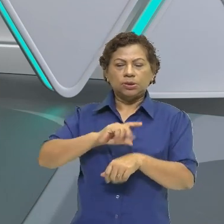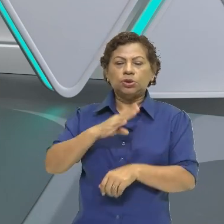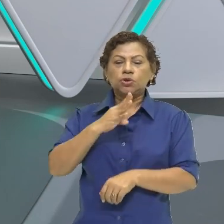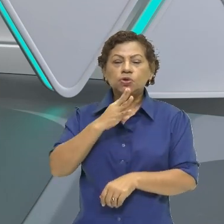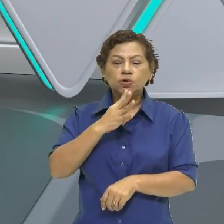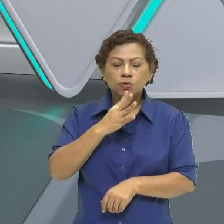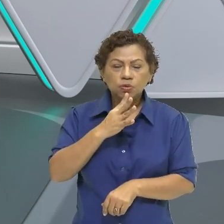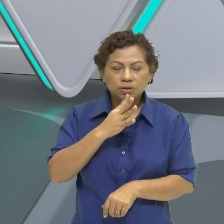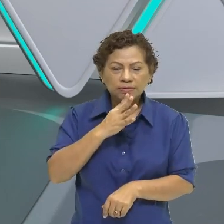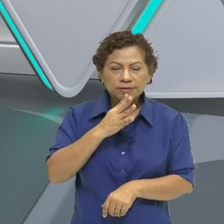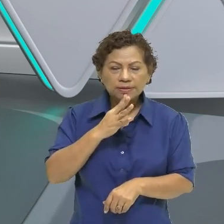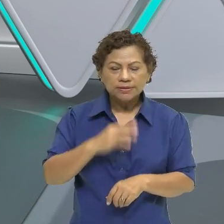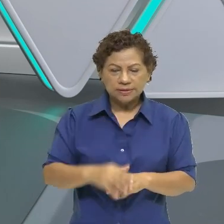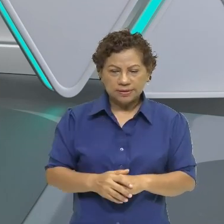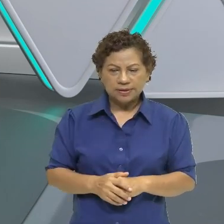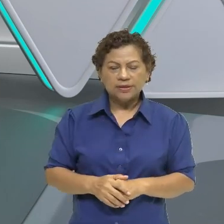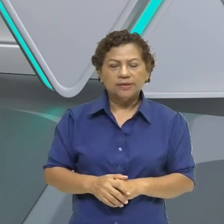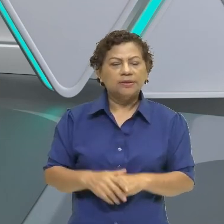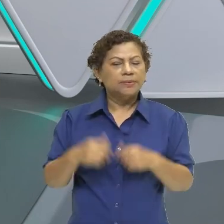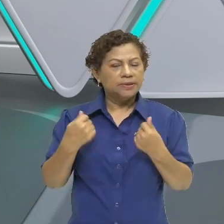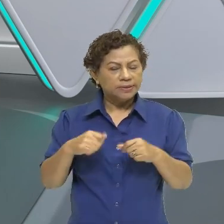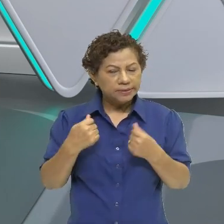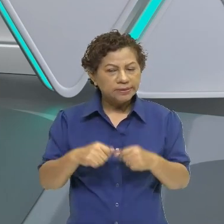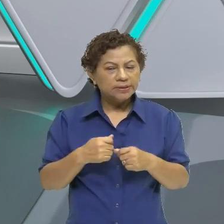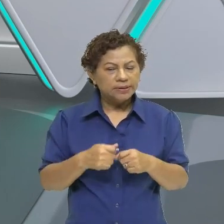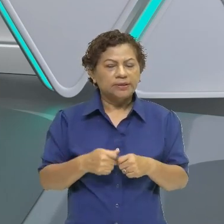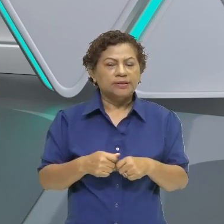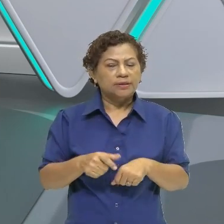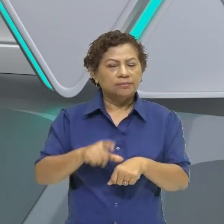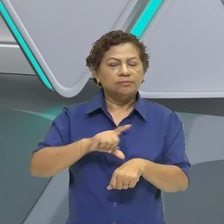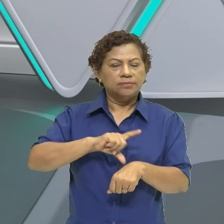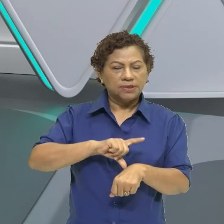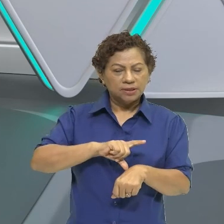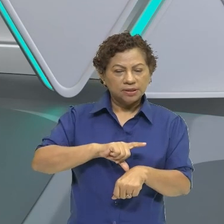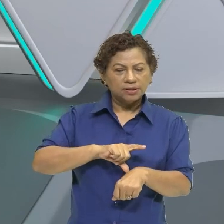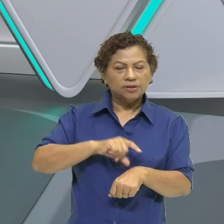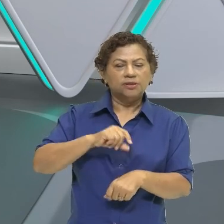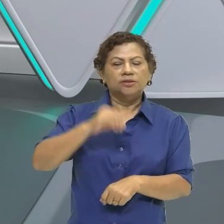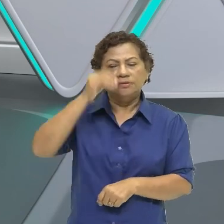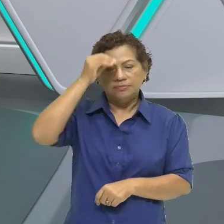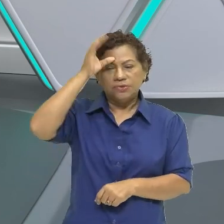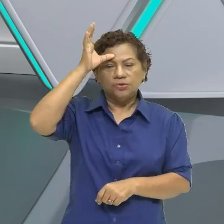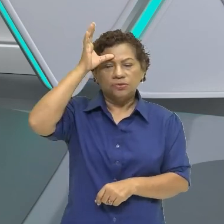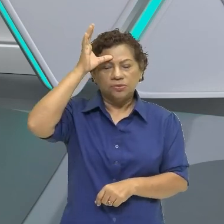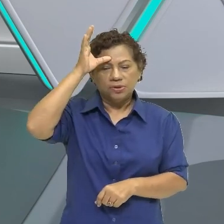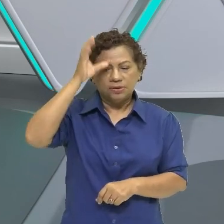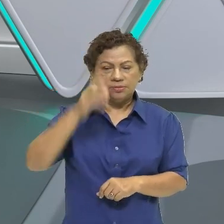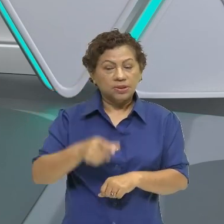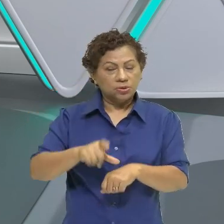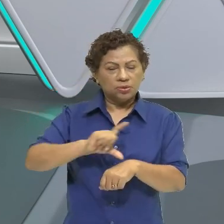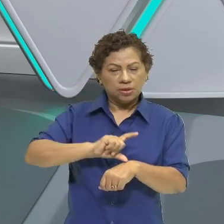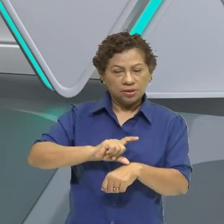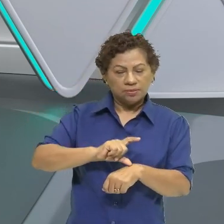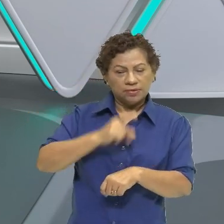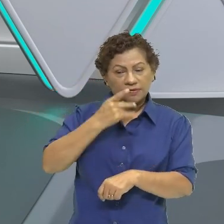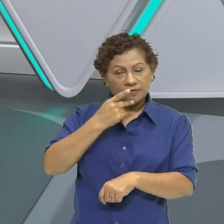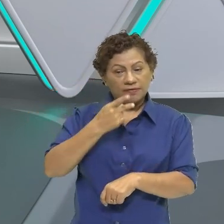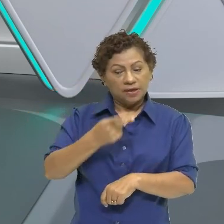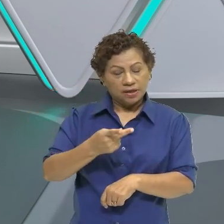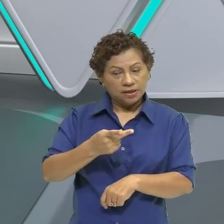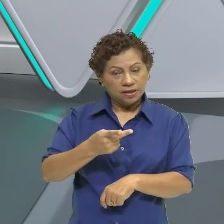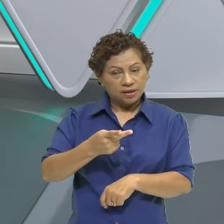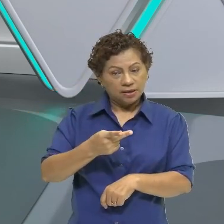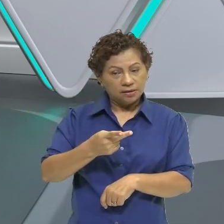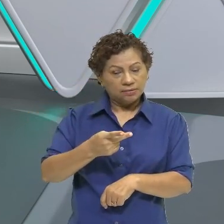que saber, nós temos que ter um senso, certo? E um conhecimento prévio para poder julgar e criar os